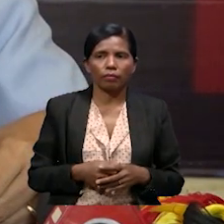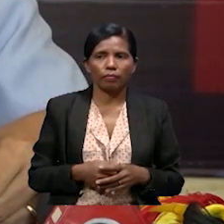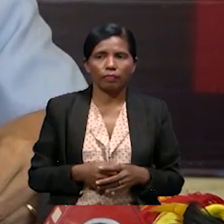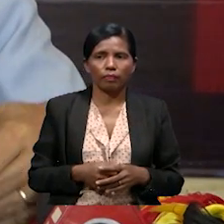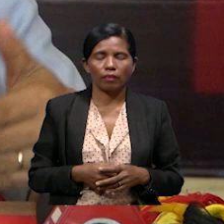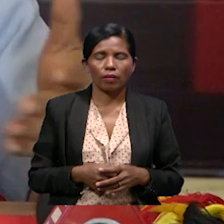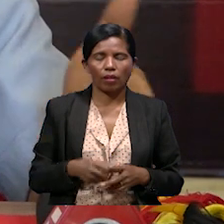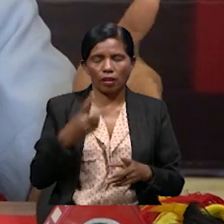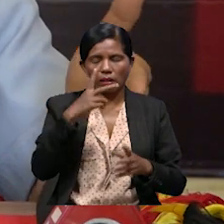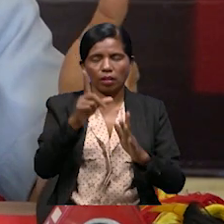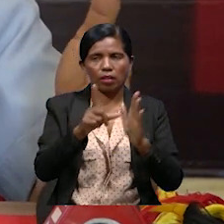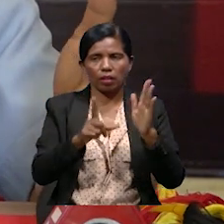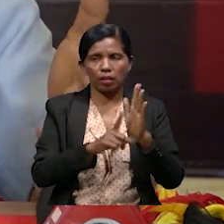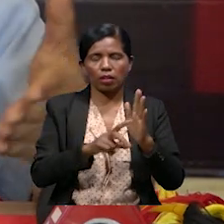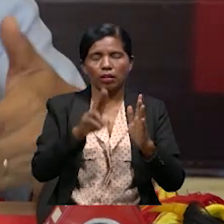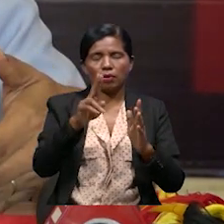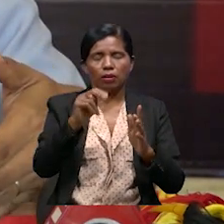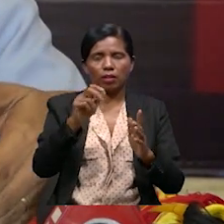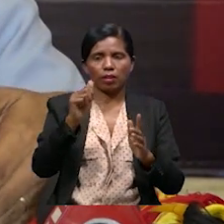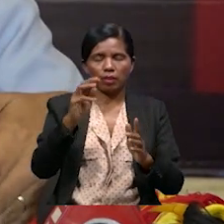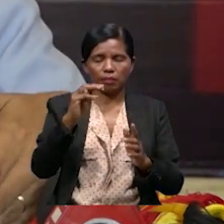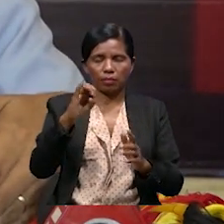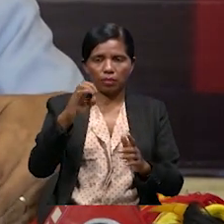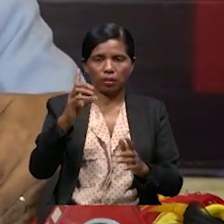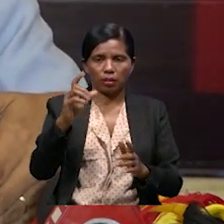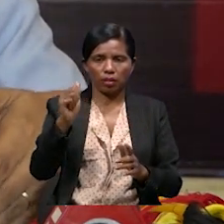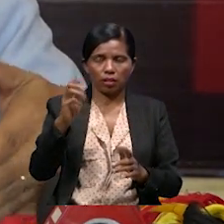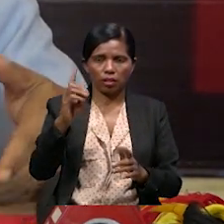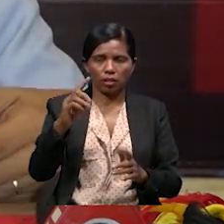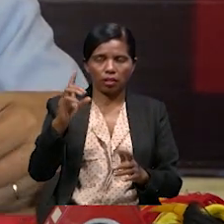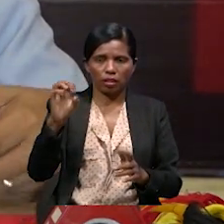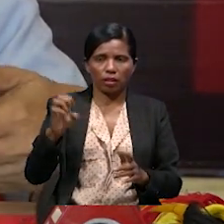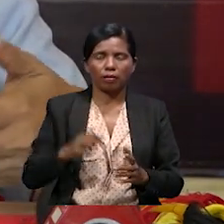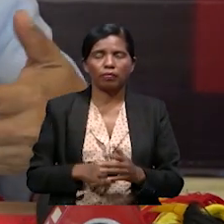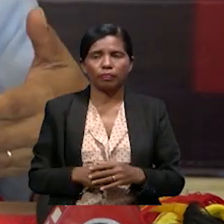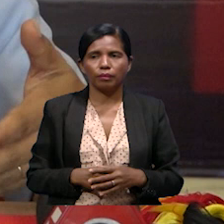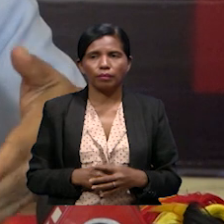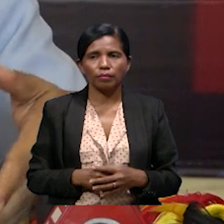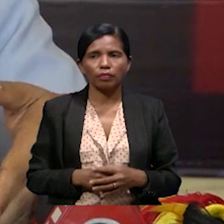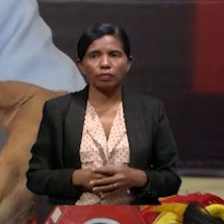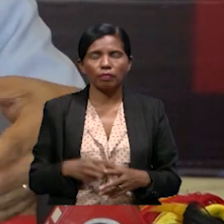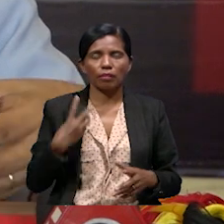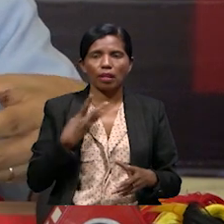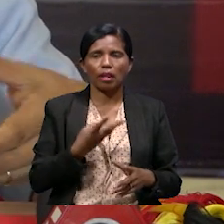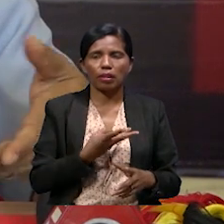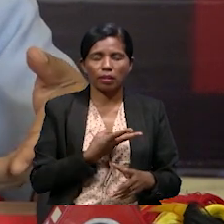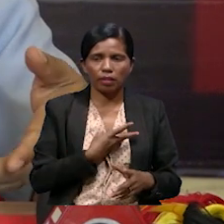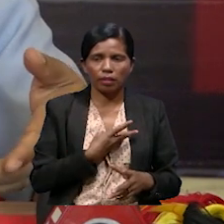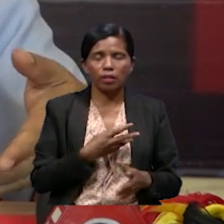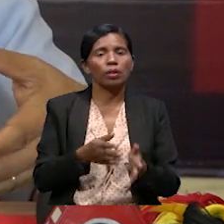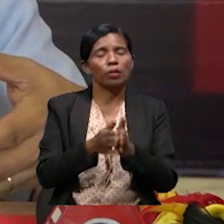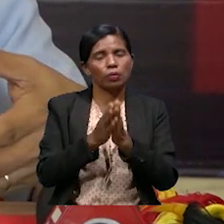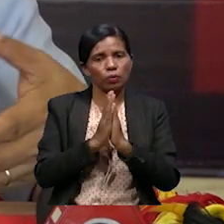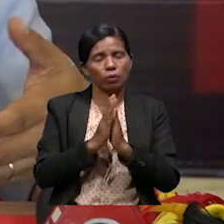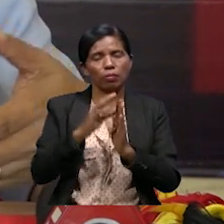deliberação unanimidade, comissário todo, é? Catac e tá curso bastante